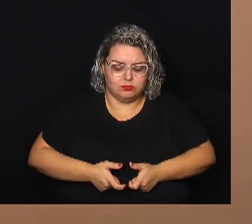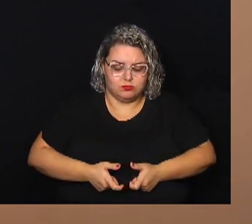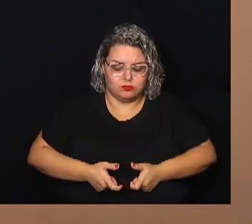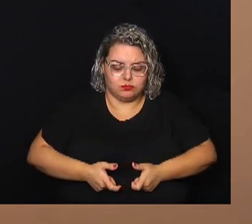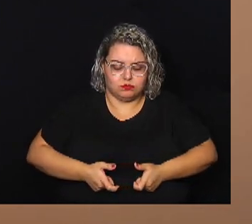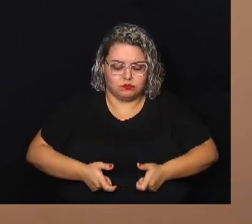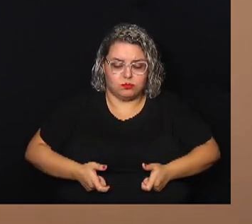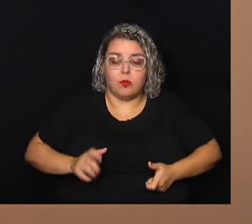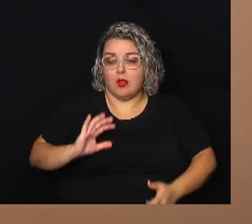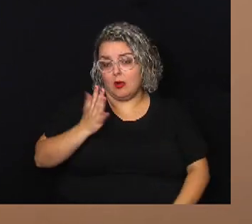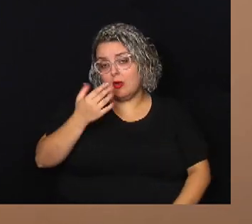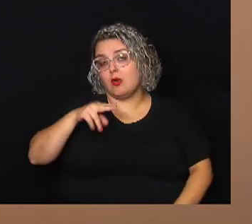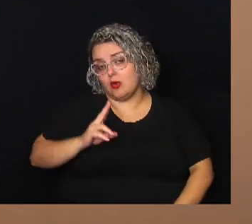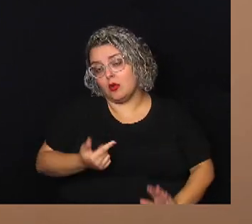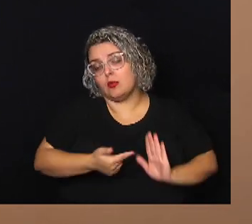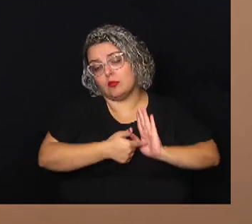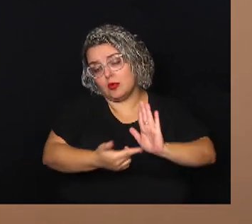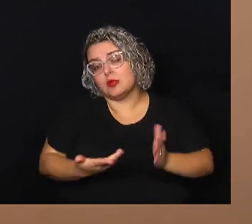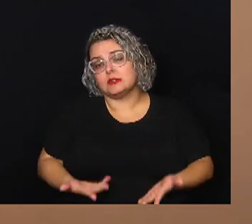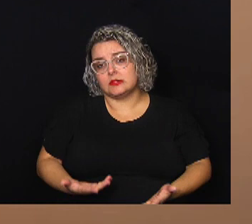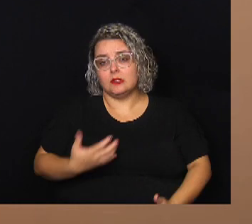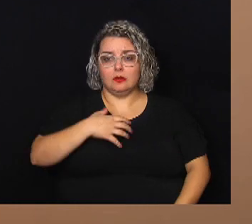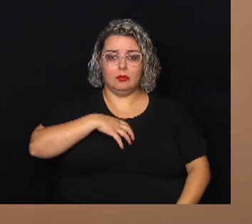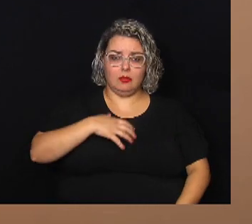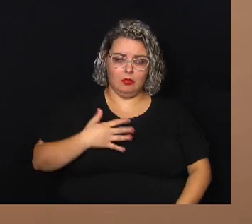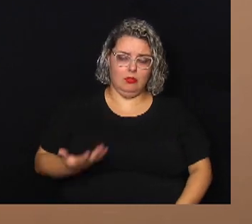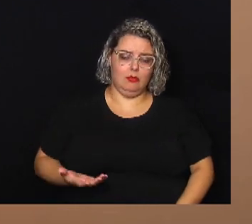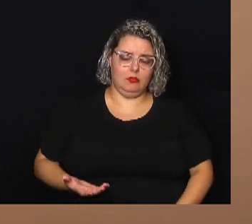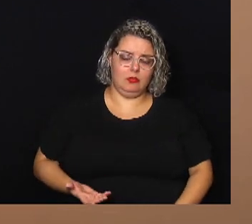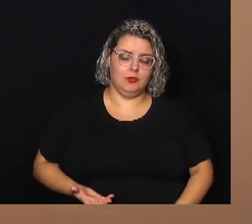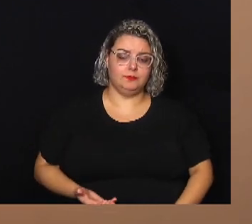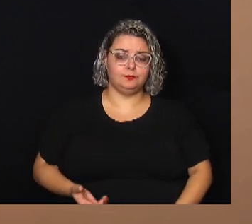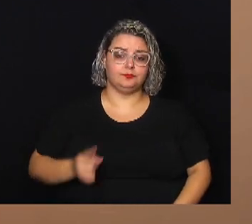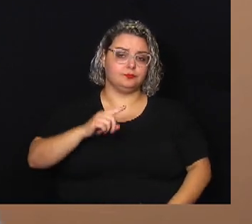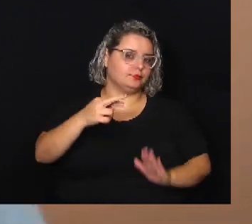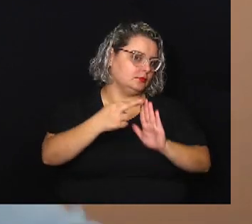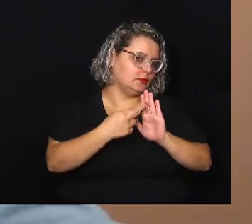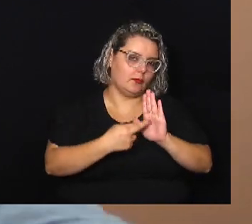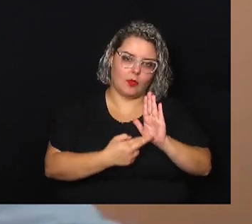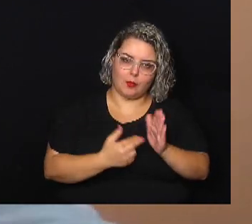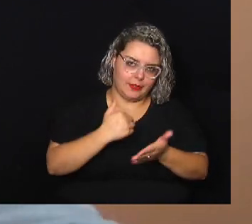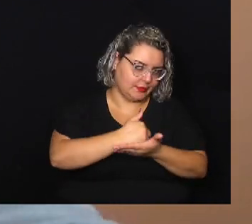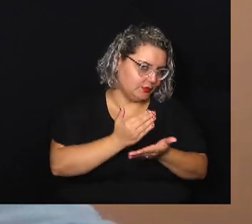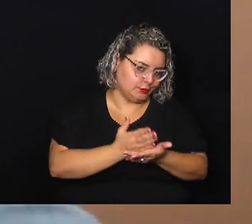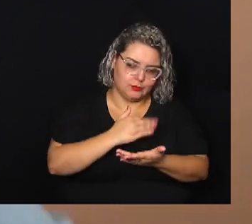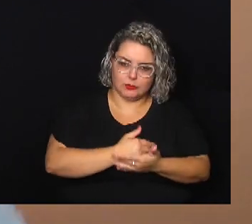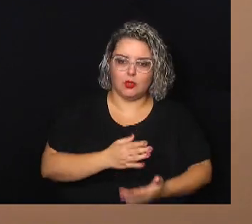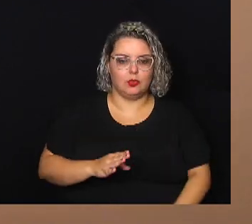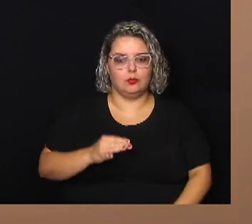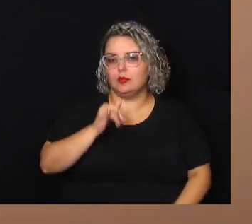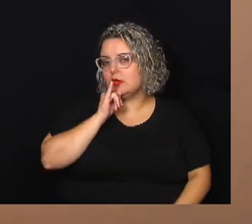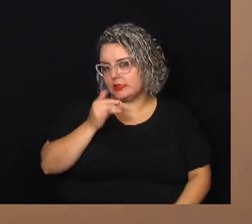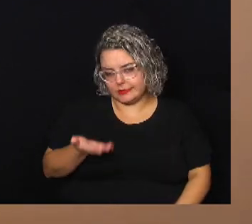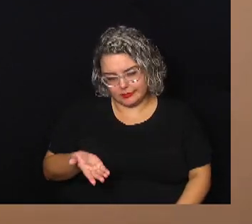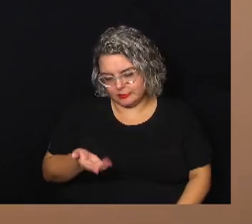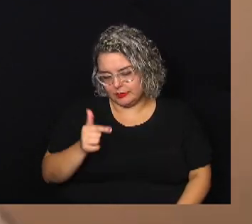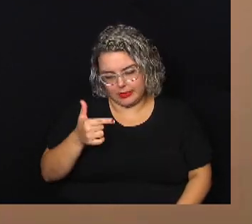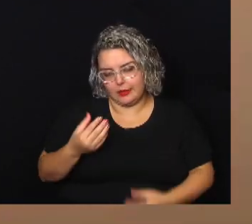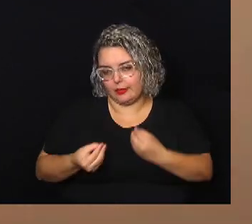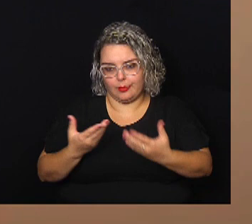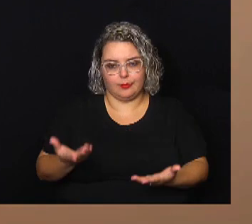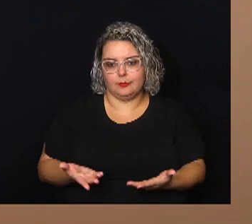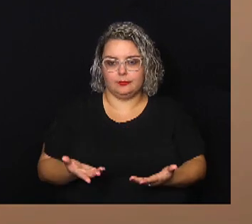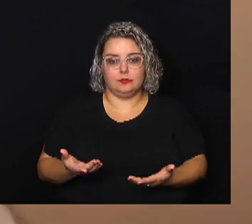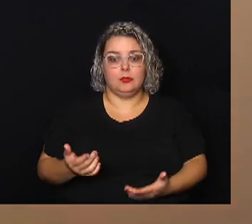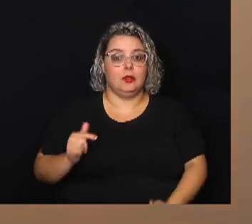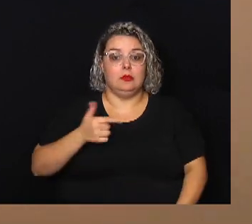ou apresentarem algum sintoma. Não é uma receita de bolo, a gente não precisa ter